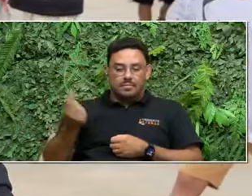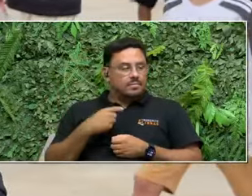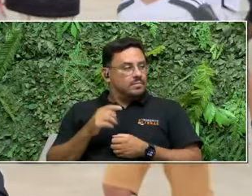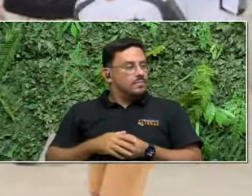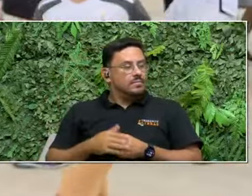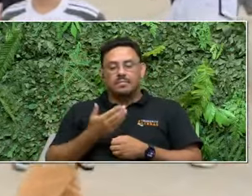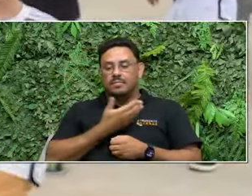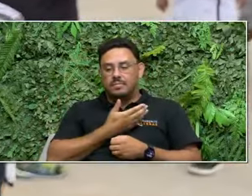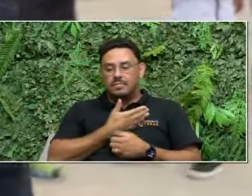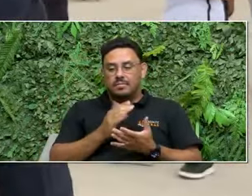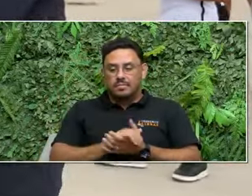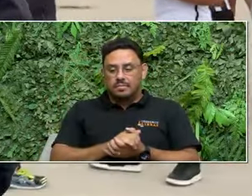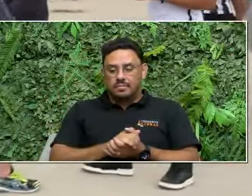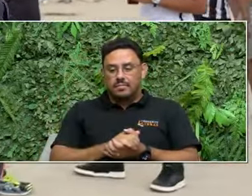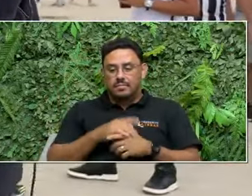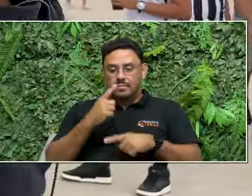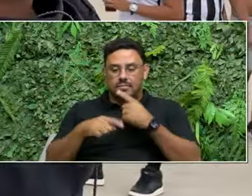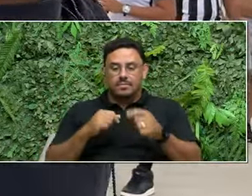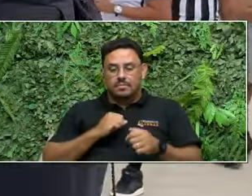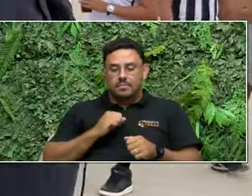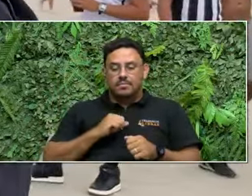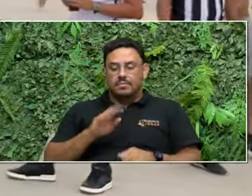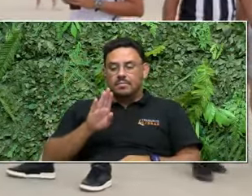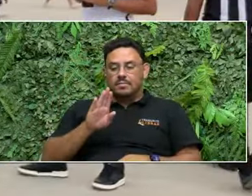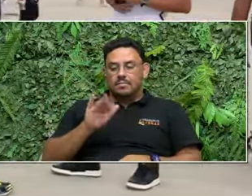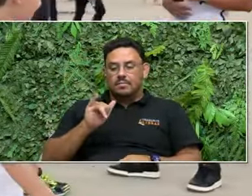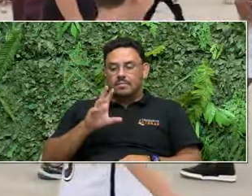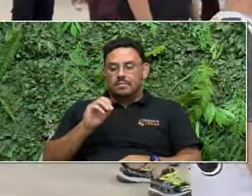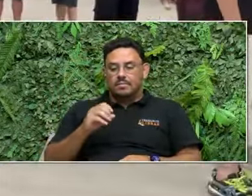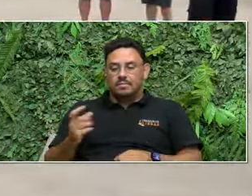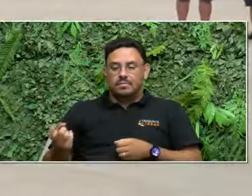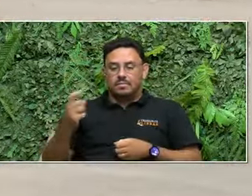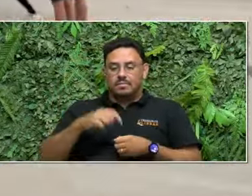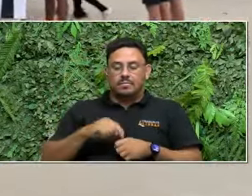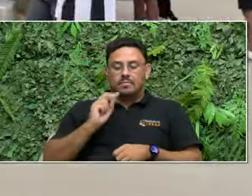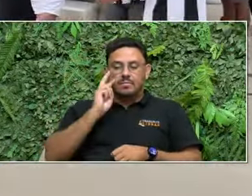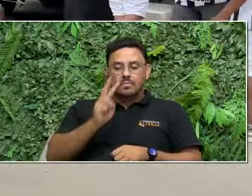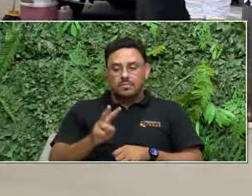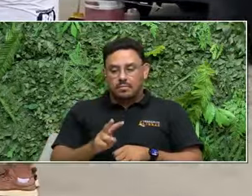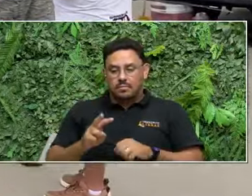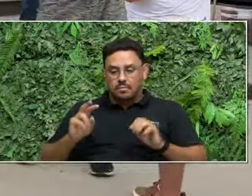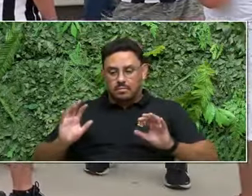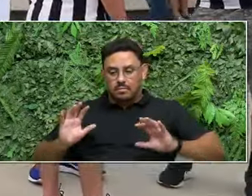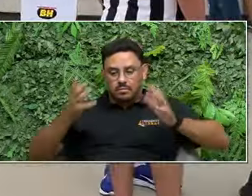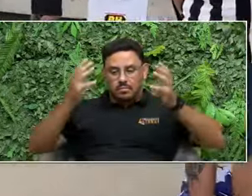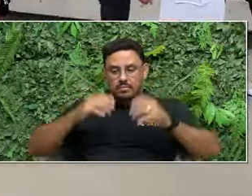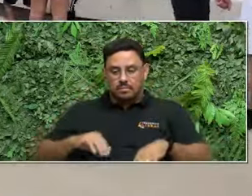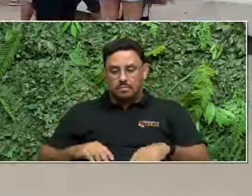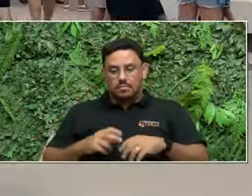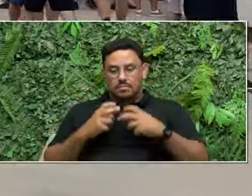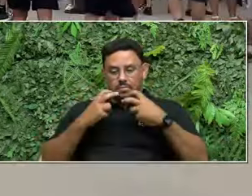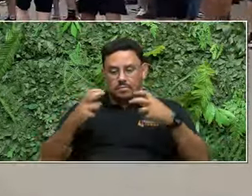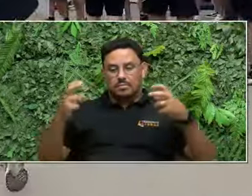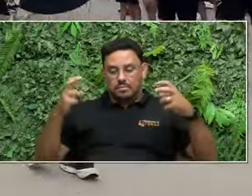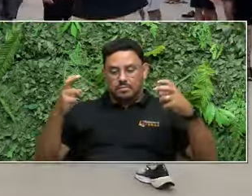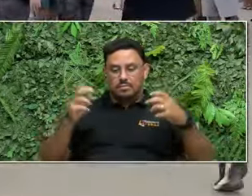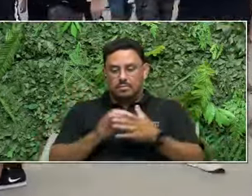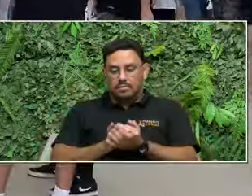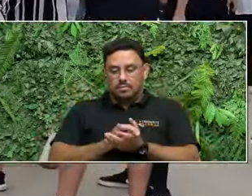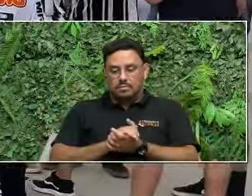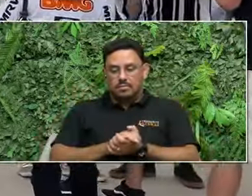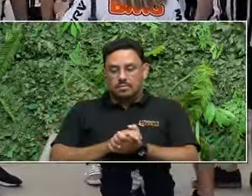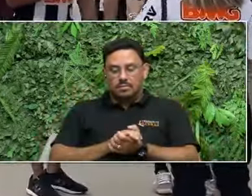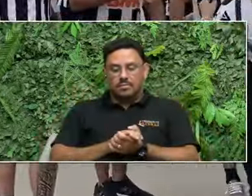da transmissão daqui a pouco o Bibico tá de volta e eu vou é pra galera solta o su meu Deus